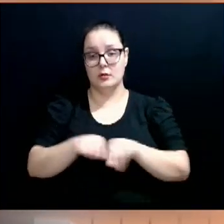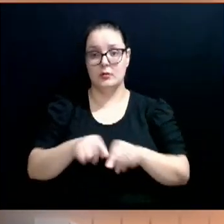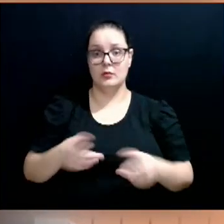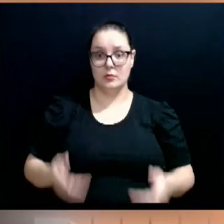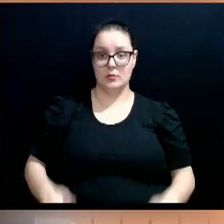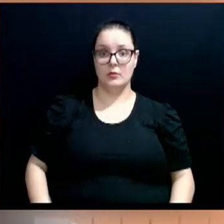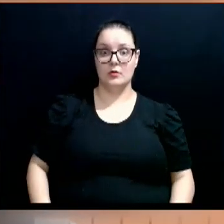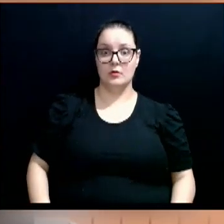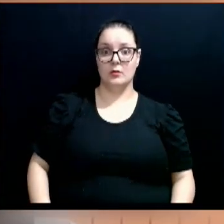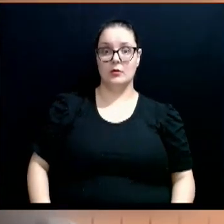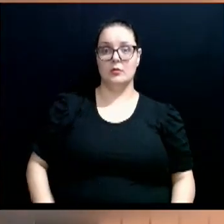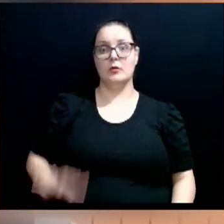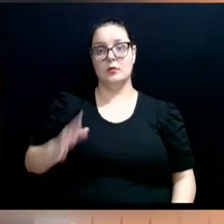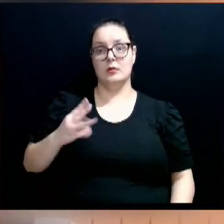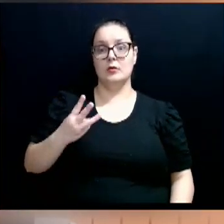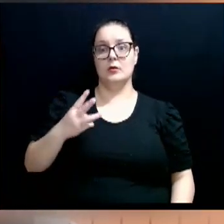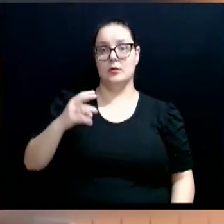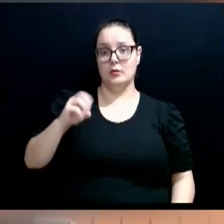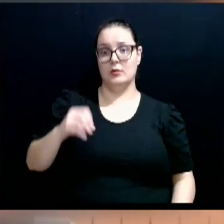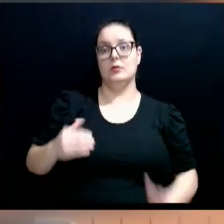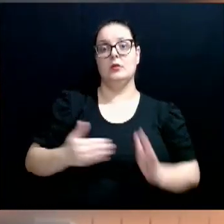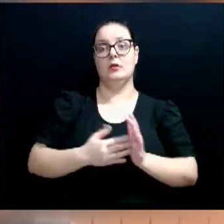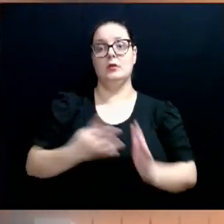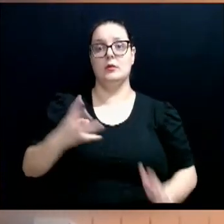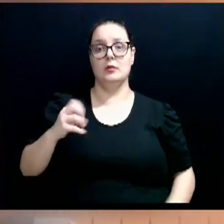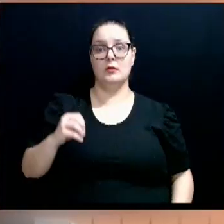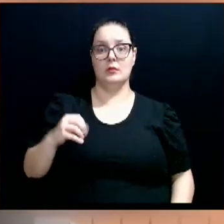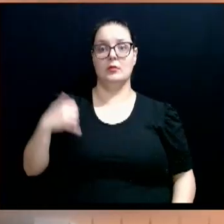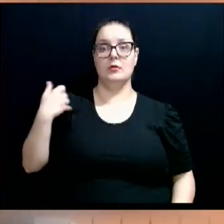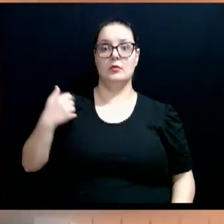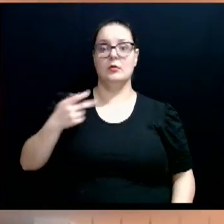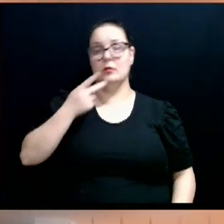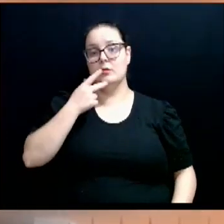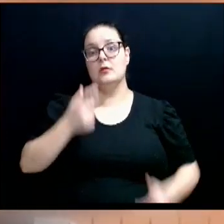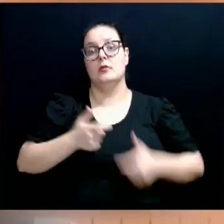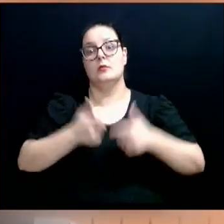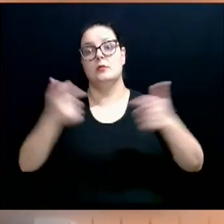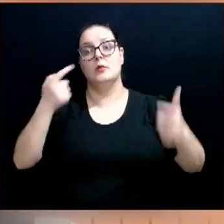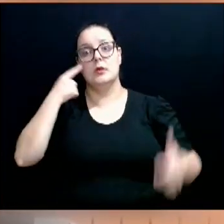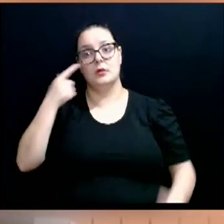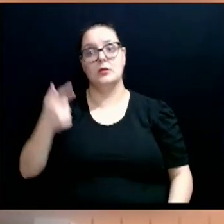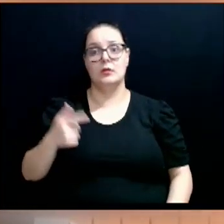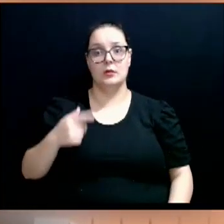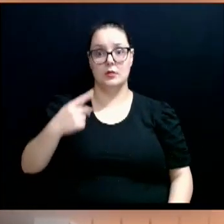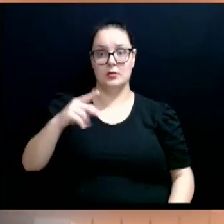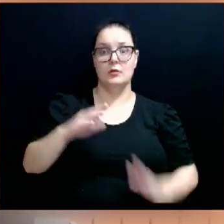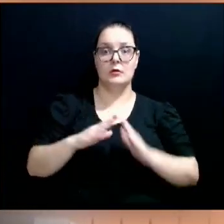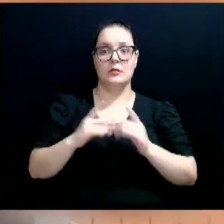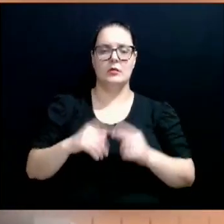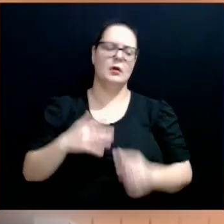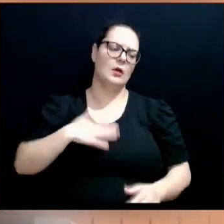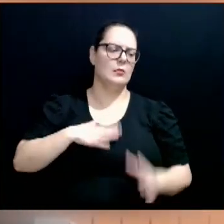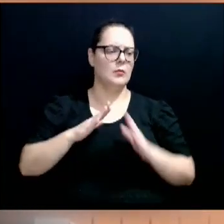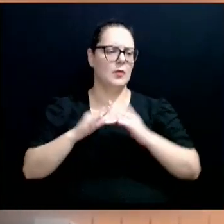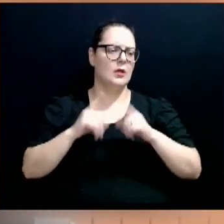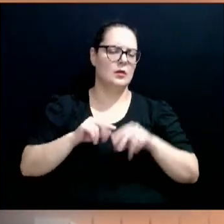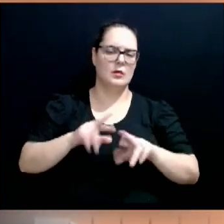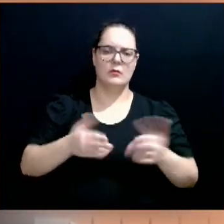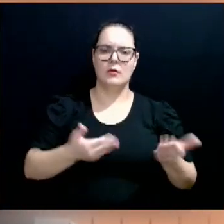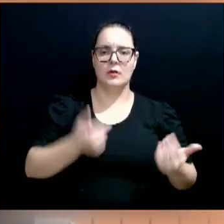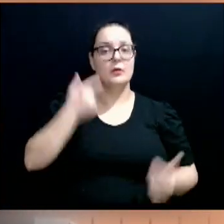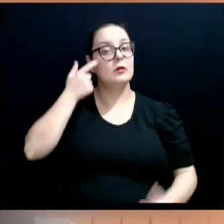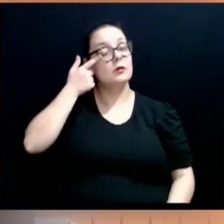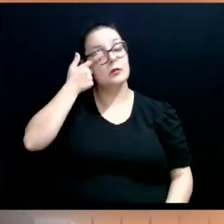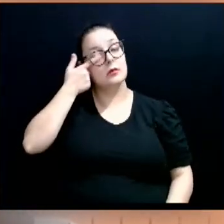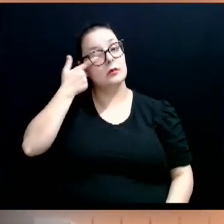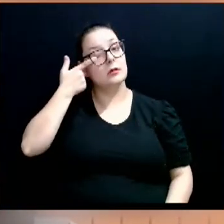faixa de 30 a 40 anos. Eu estou falando macro, viu, gente? Eu sei que na sua denominação aí você pode falar, mas a minha igreja tem muito jovem, Na minha igreja tem muito 60 a mais,